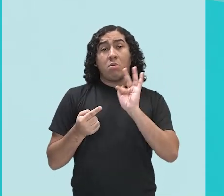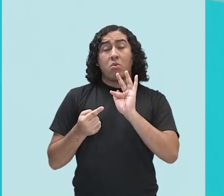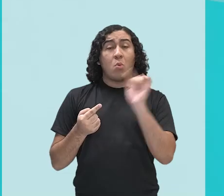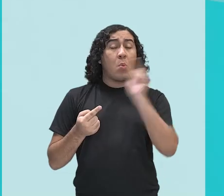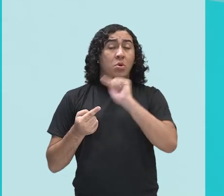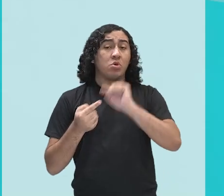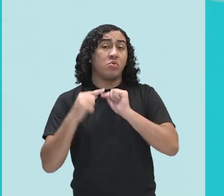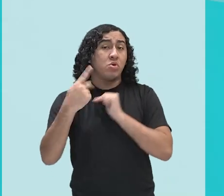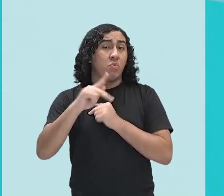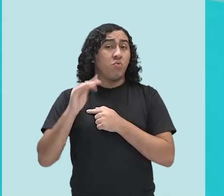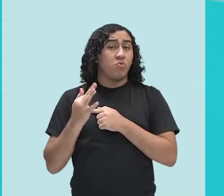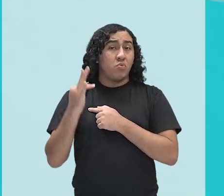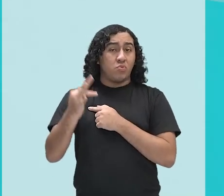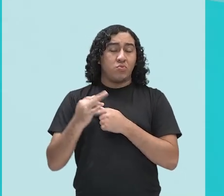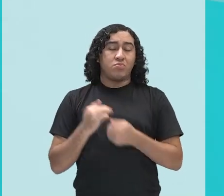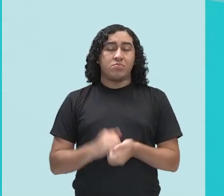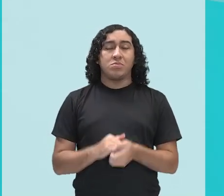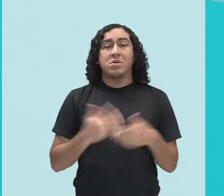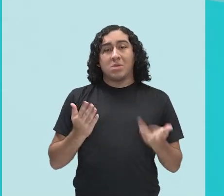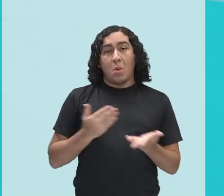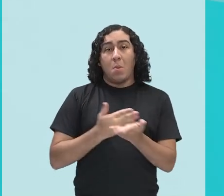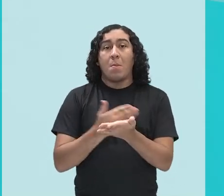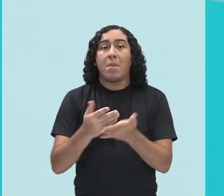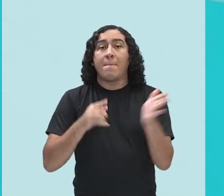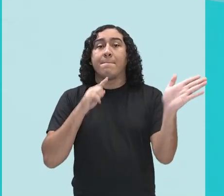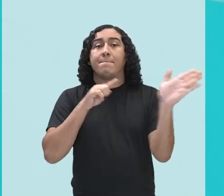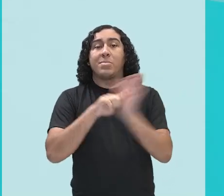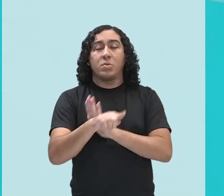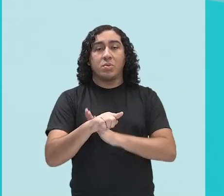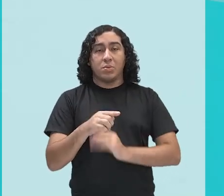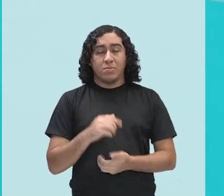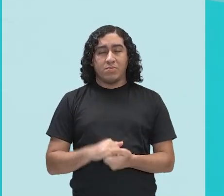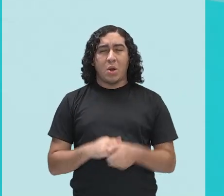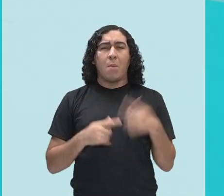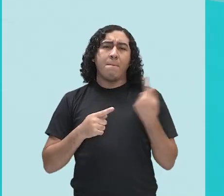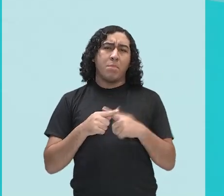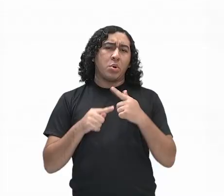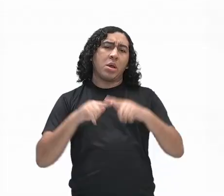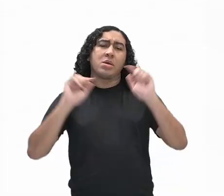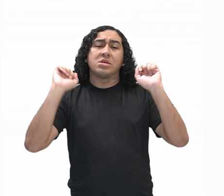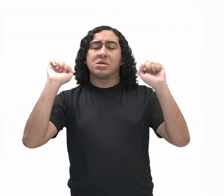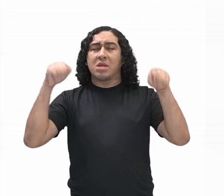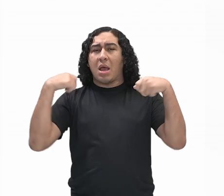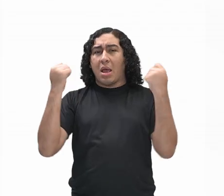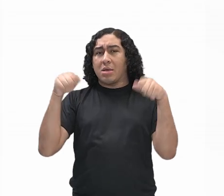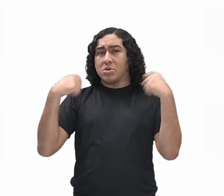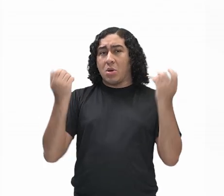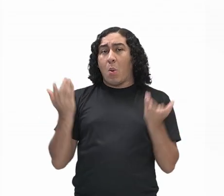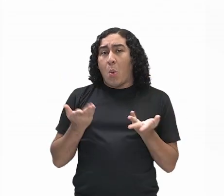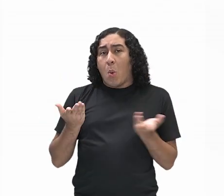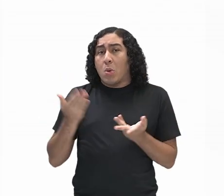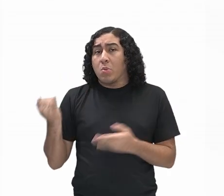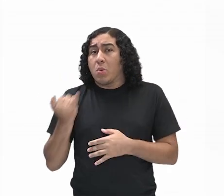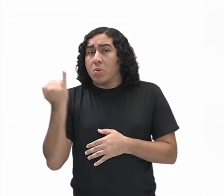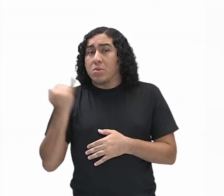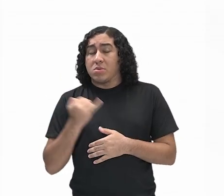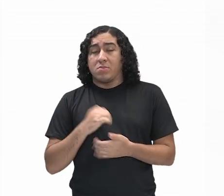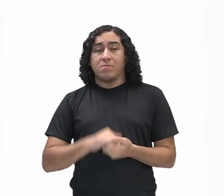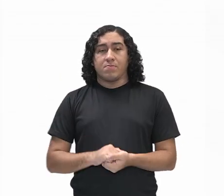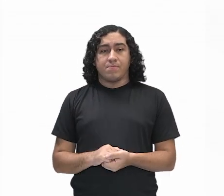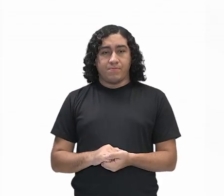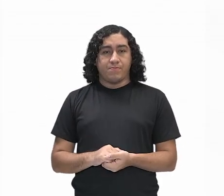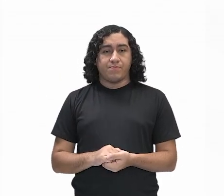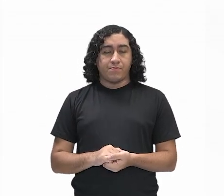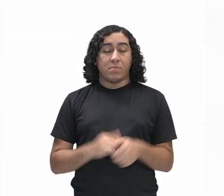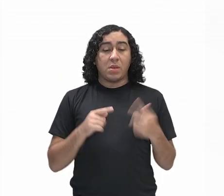finalidades. Daí vem a pergunta que nós fizemos naquela aula. Por que trabalhar ginástica nos dias de hoje?